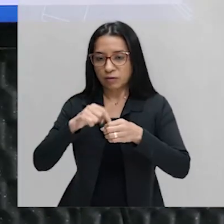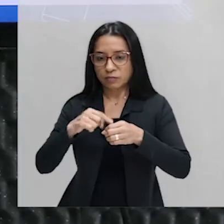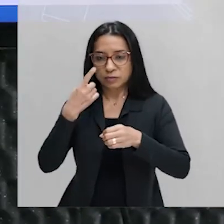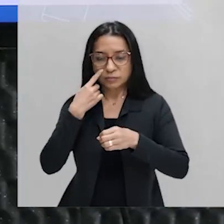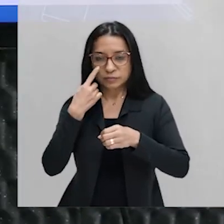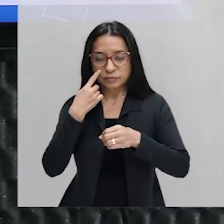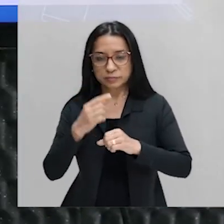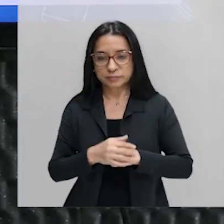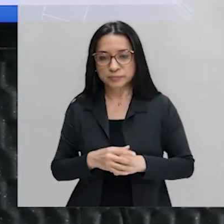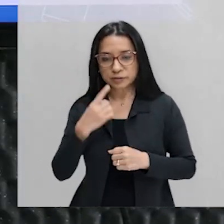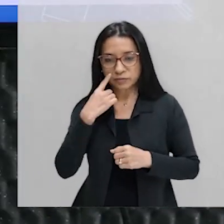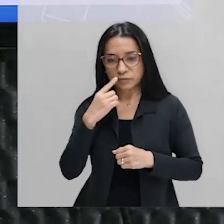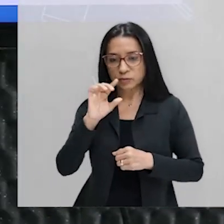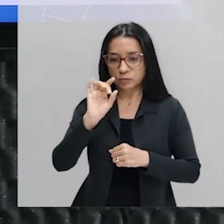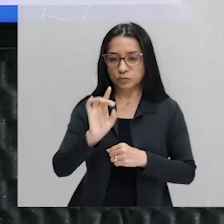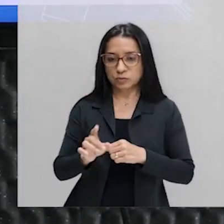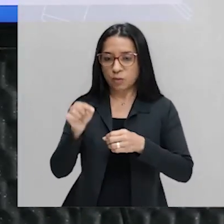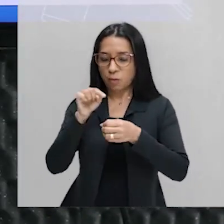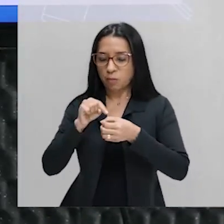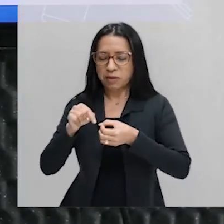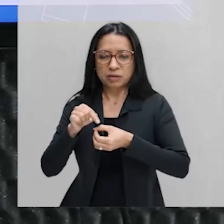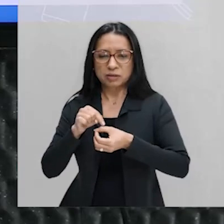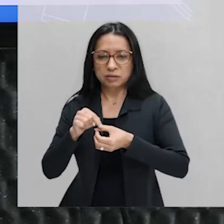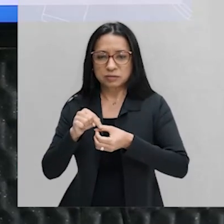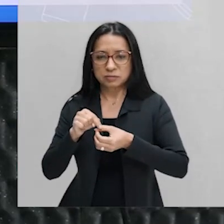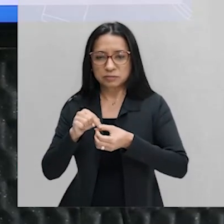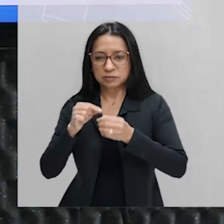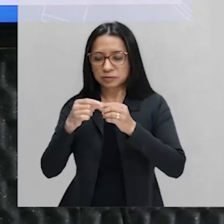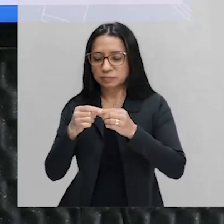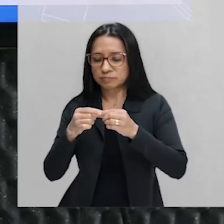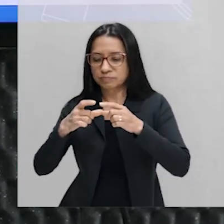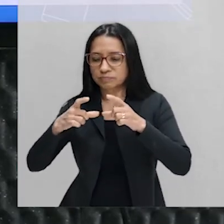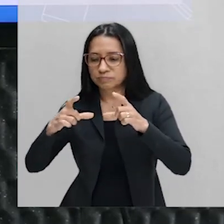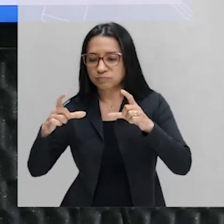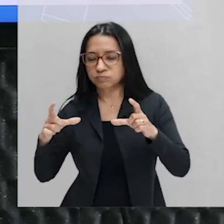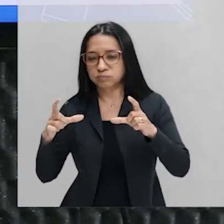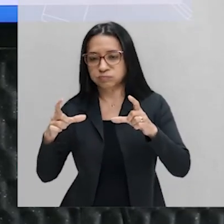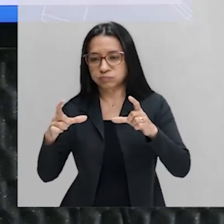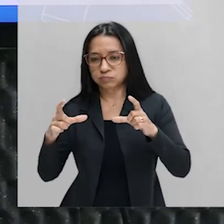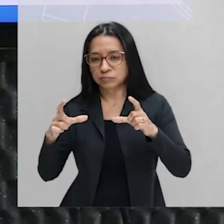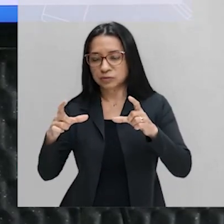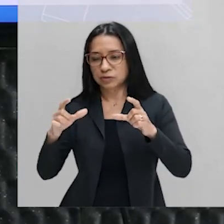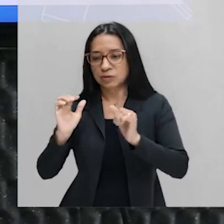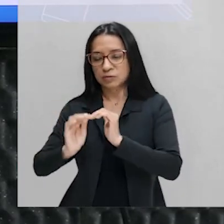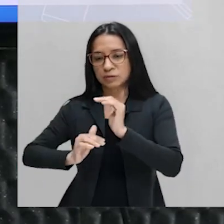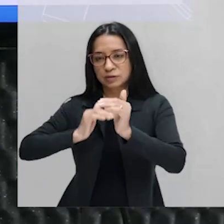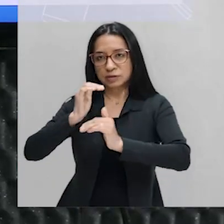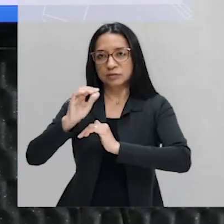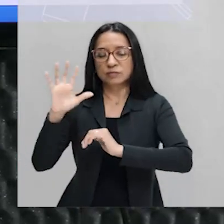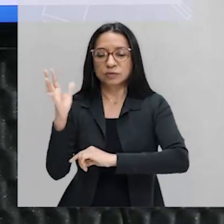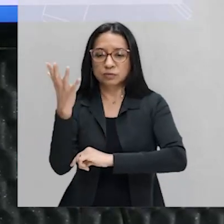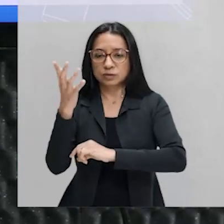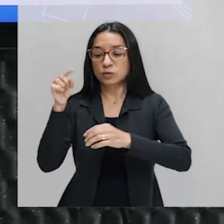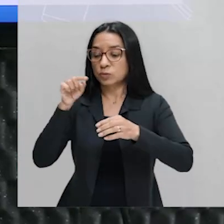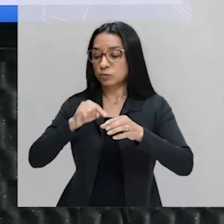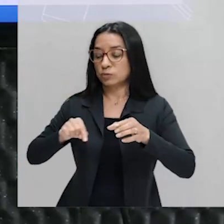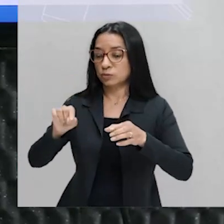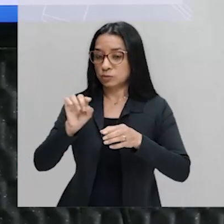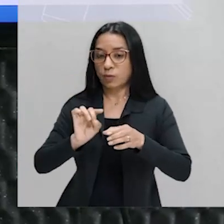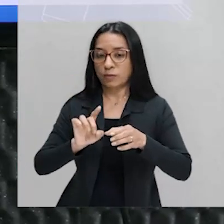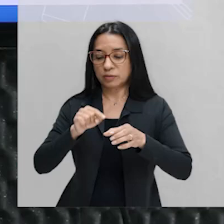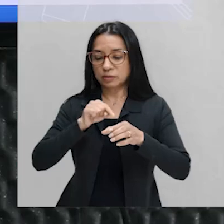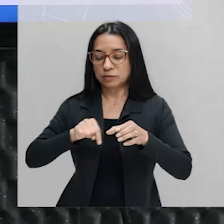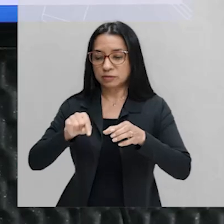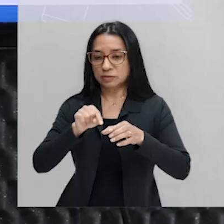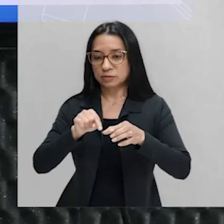vocês verem. Nós estamos vendo só esse pedacinho aqui, ó. Então, como esse desenvolvimento só vai acontecer só naquele disco, então